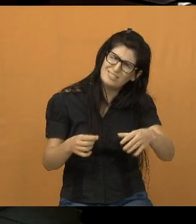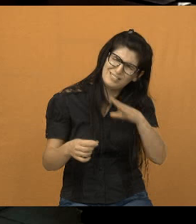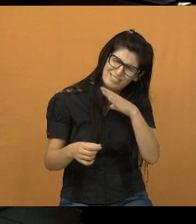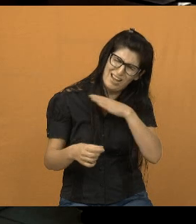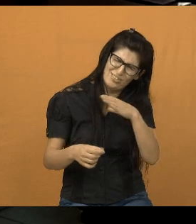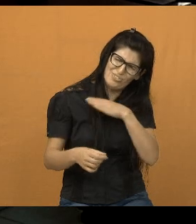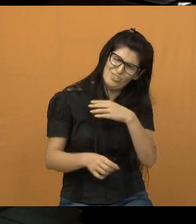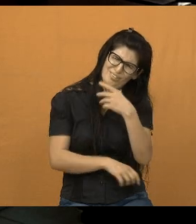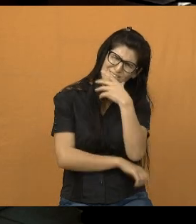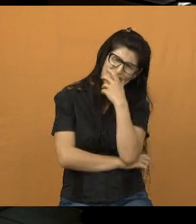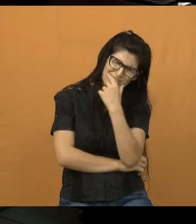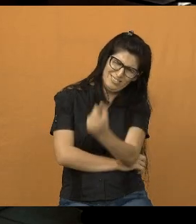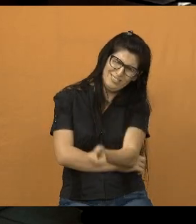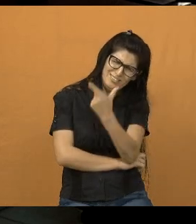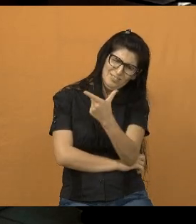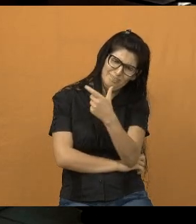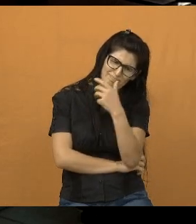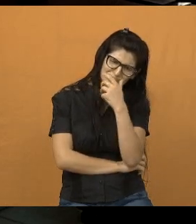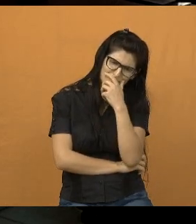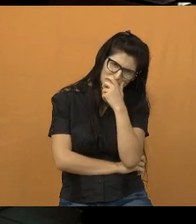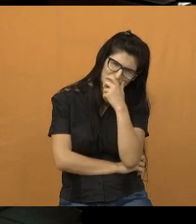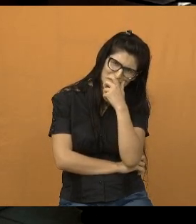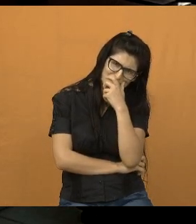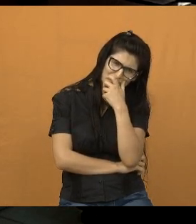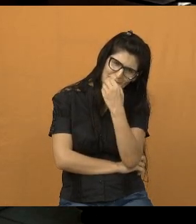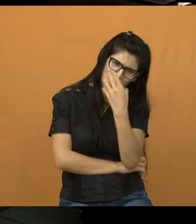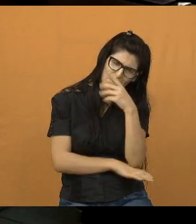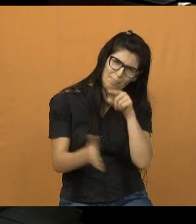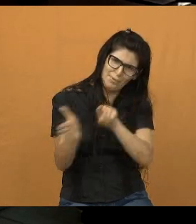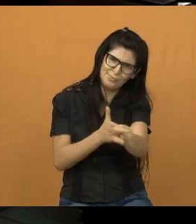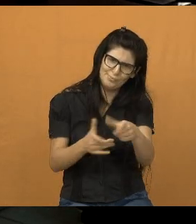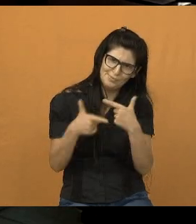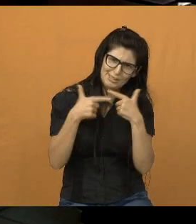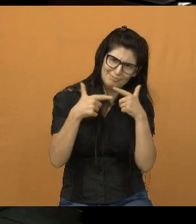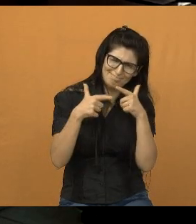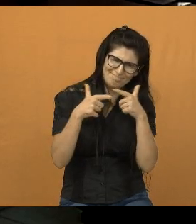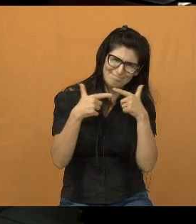É um questionamento. Boa pergunta.